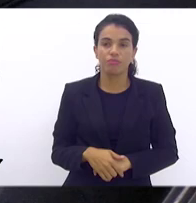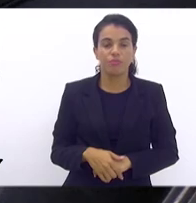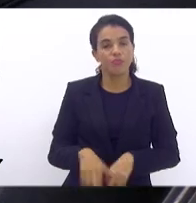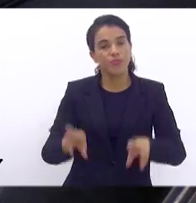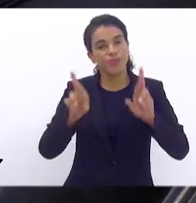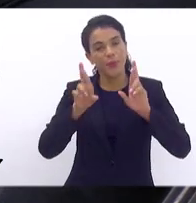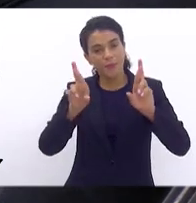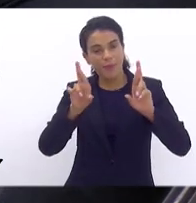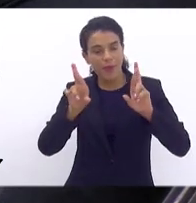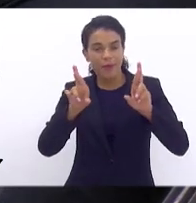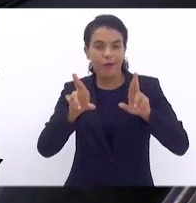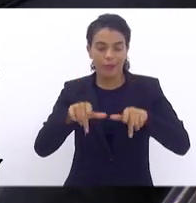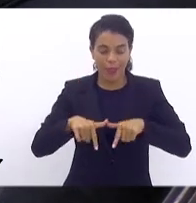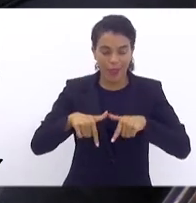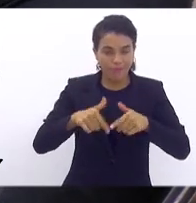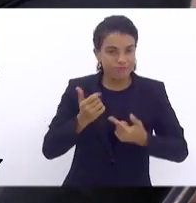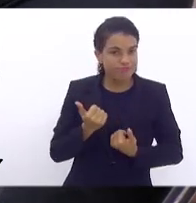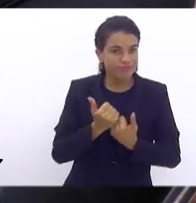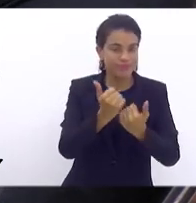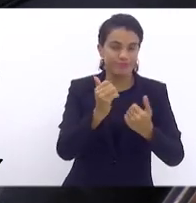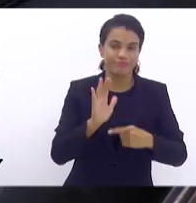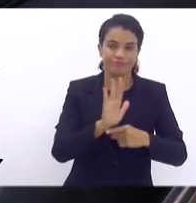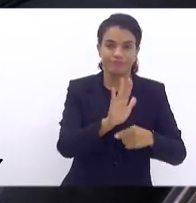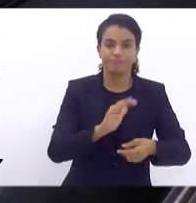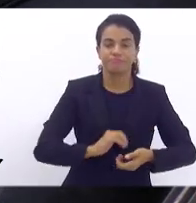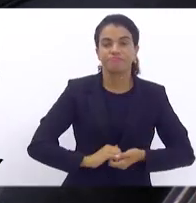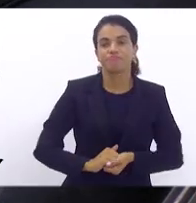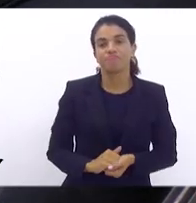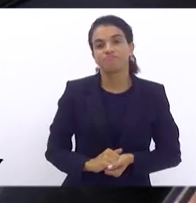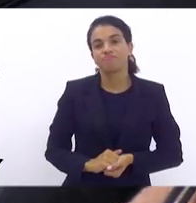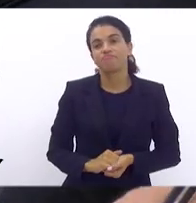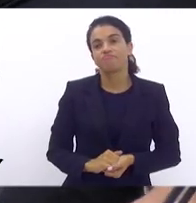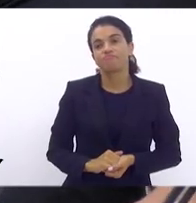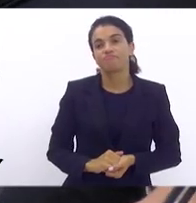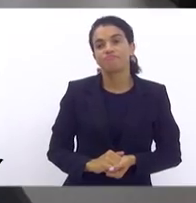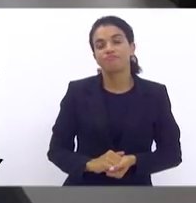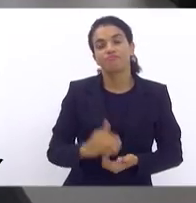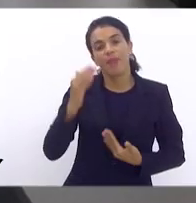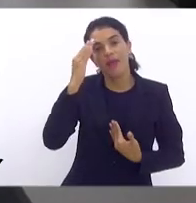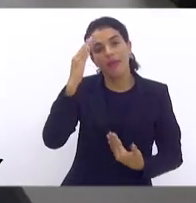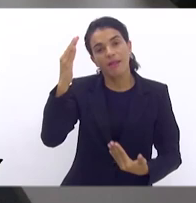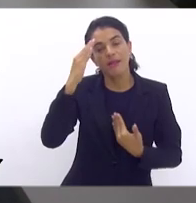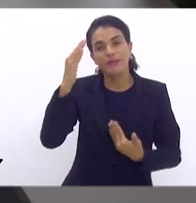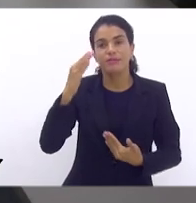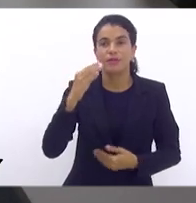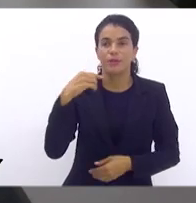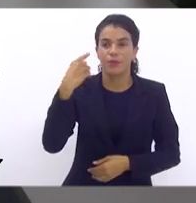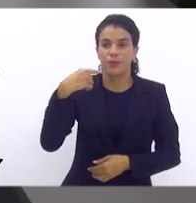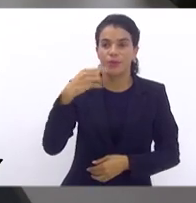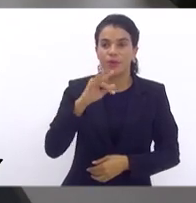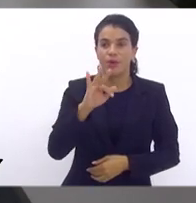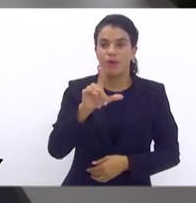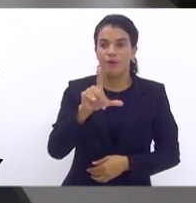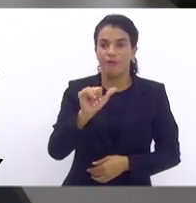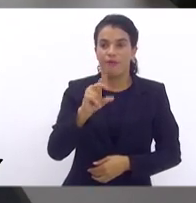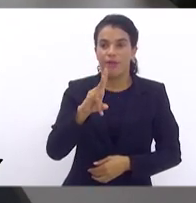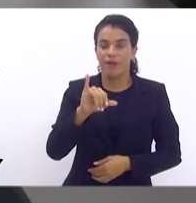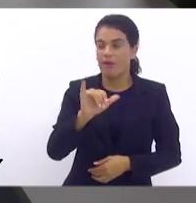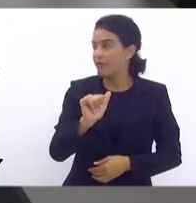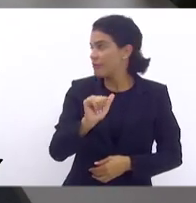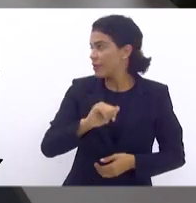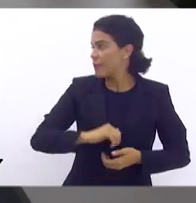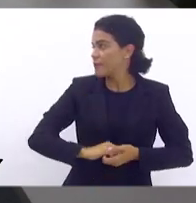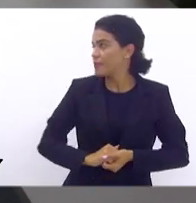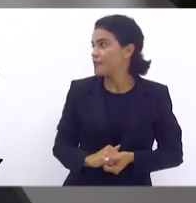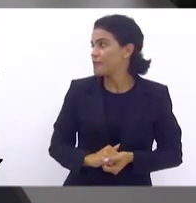ter contribuído então aqui à disposição agradecendo a Doutora Flávia eu quero fazer duas considerações em seguida passar para deputada